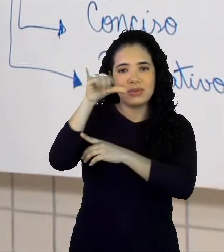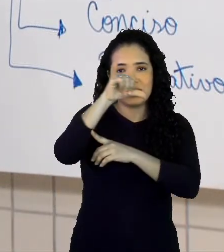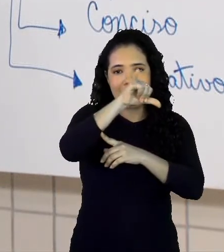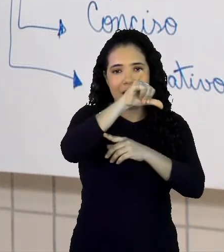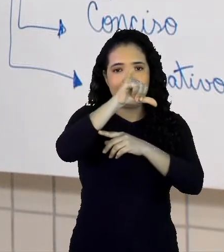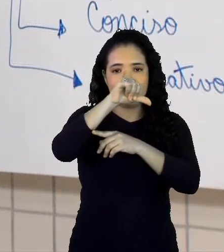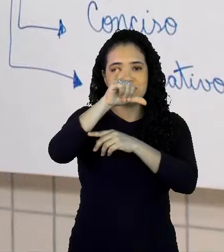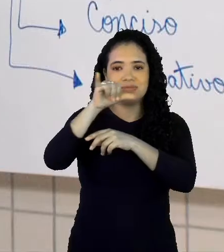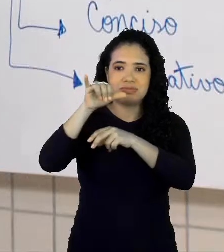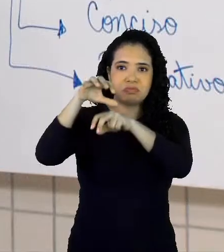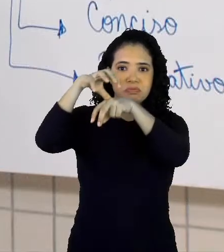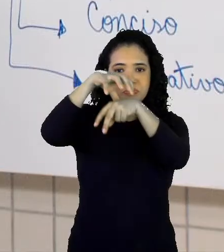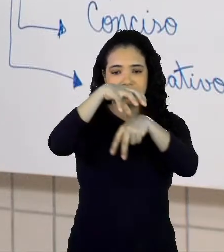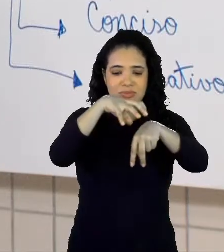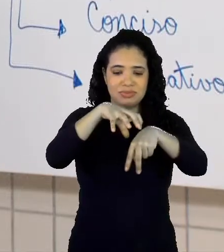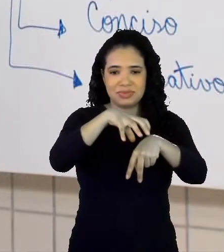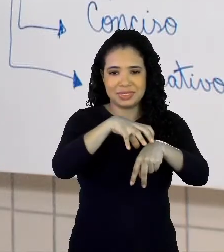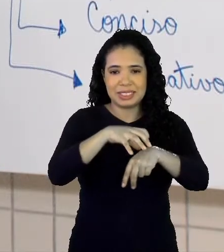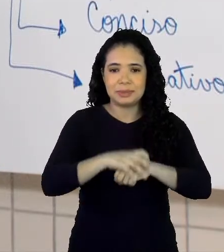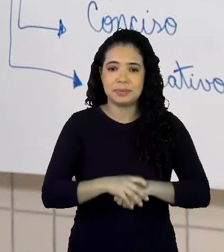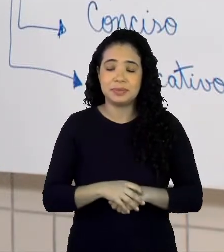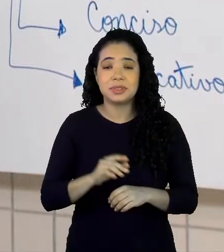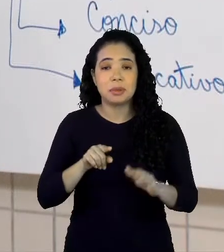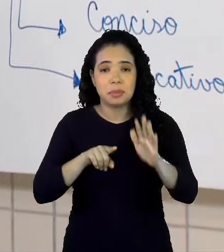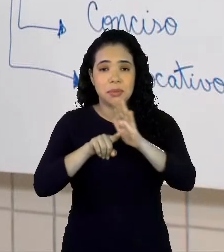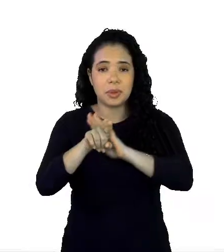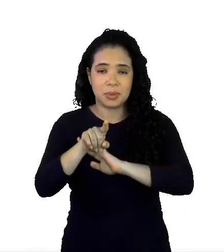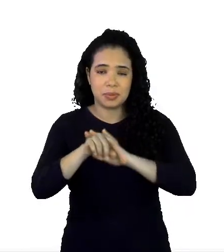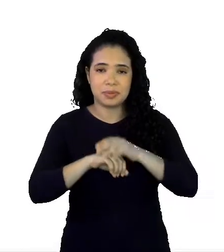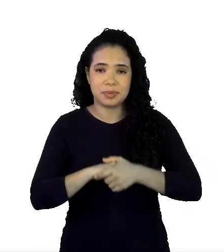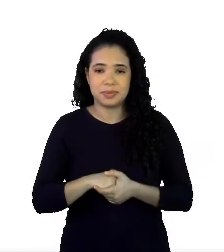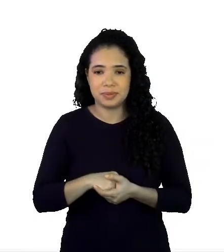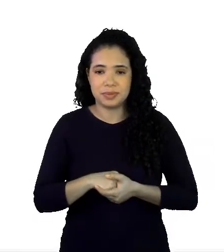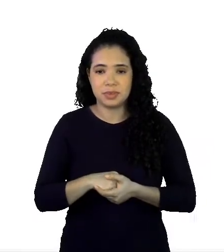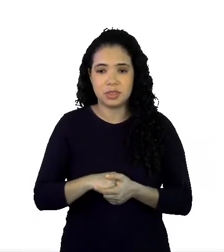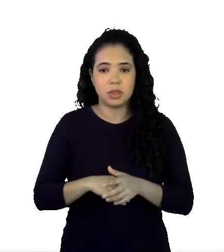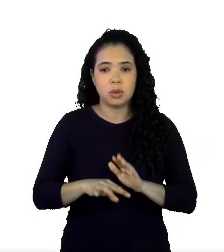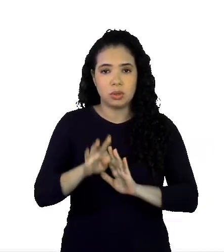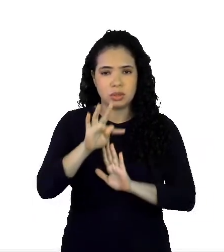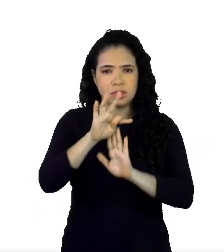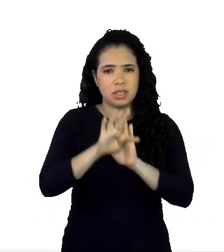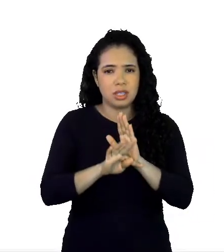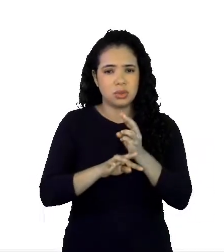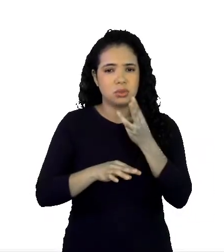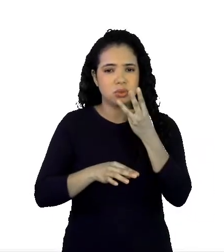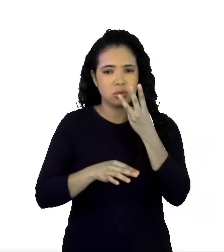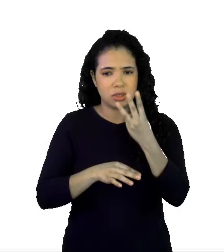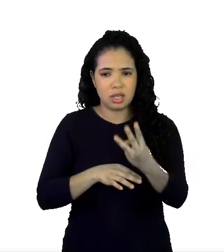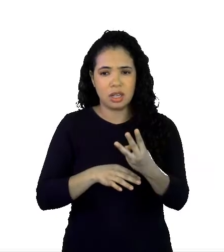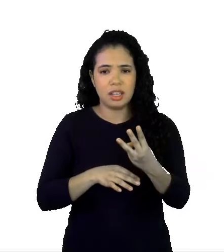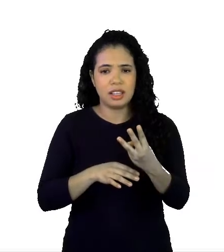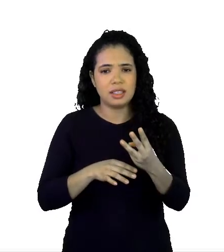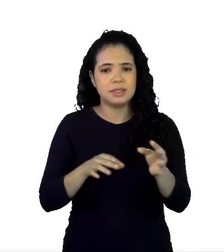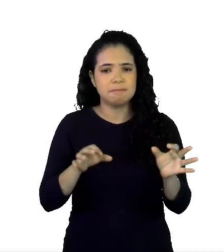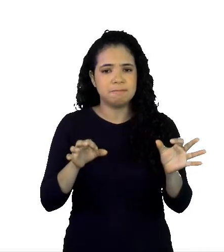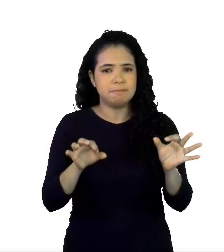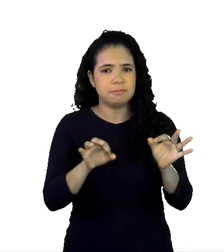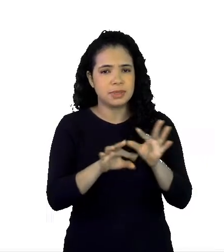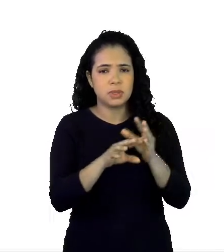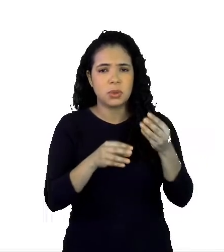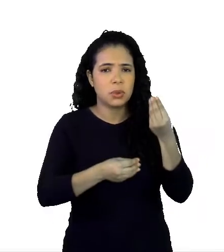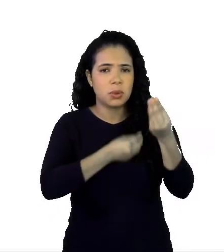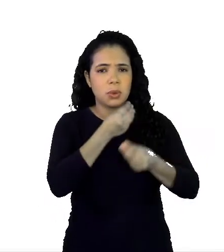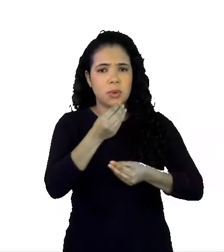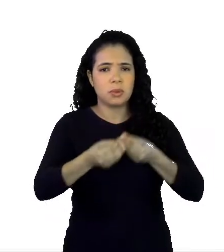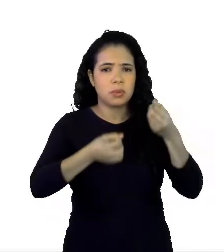ele. Vejamos a pergunta. O texto 3 apresenta um desfecho. Como você explica